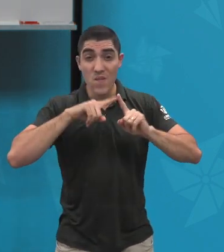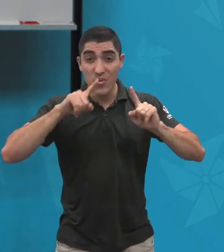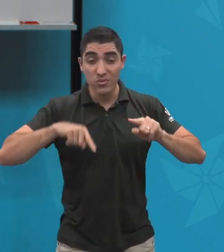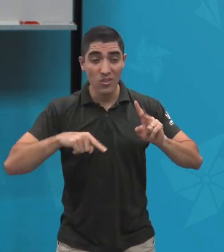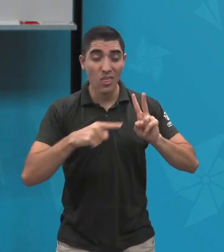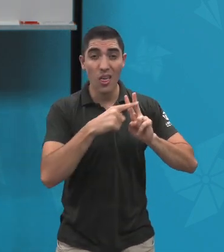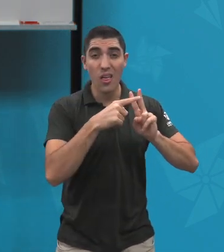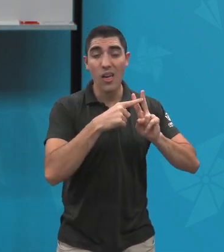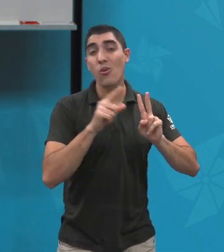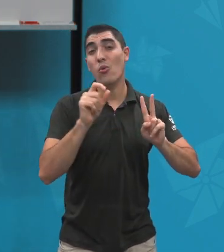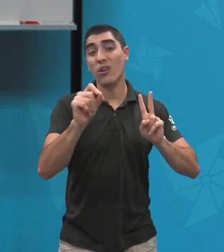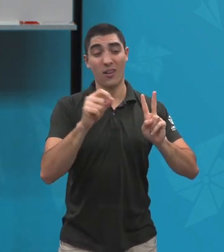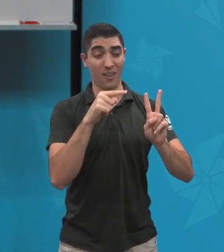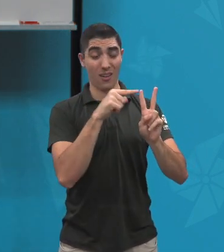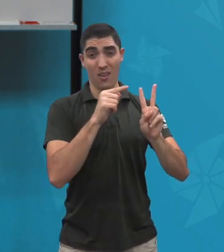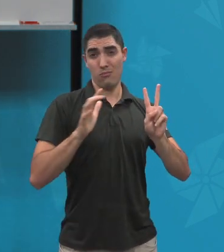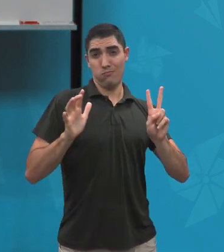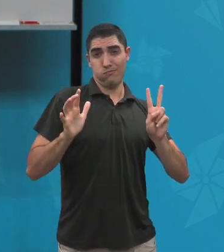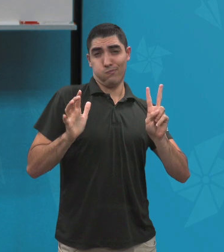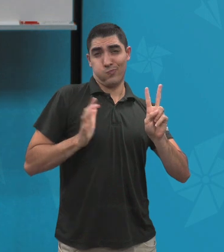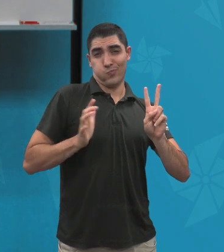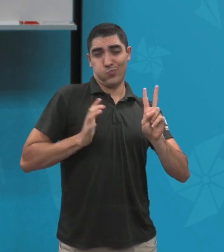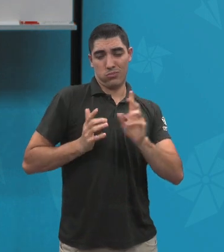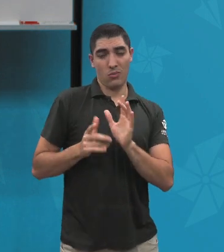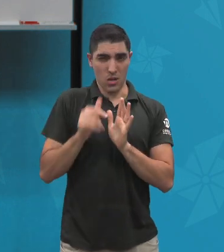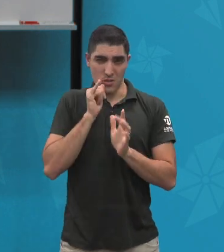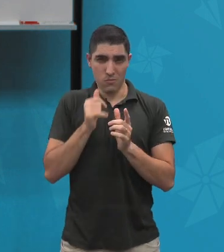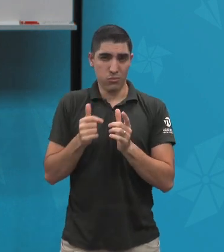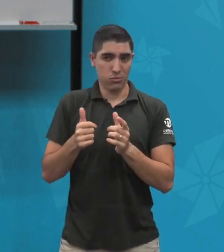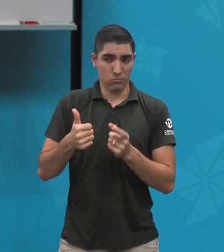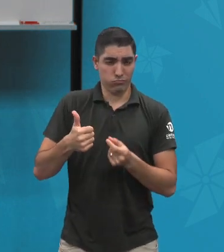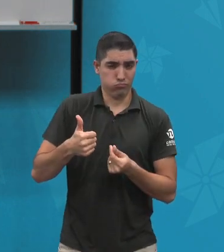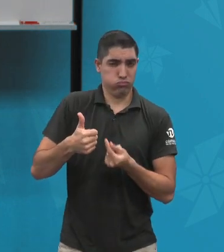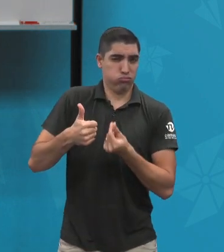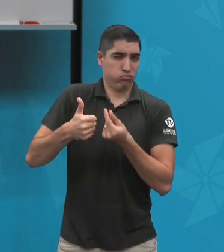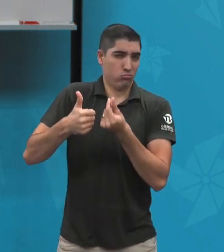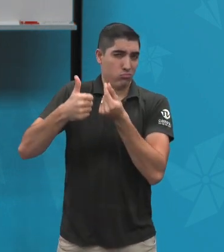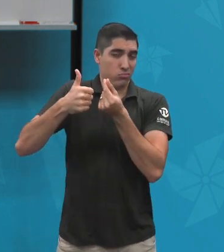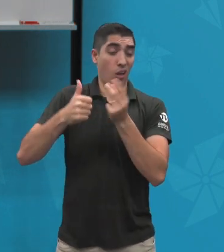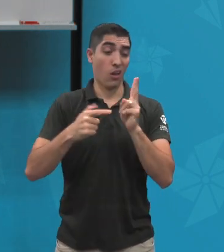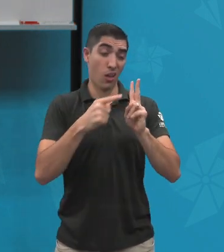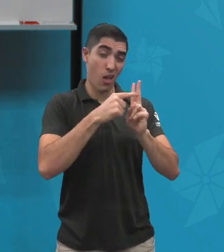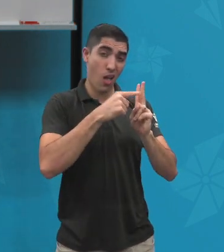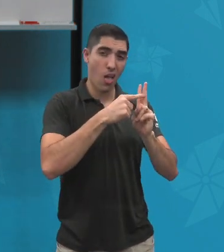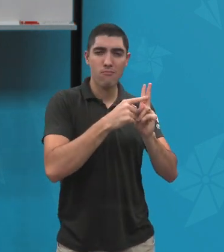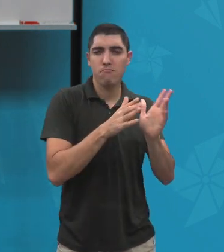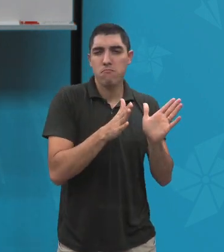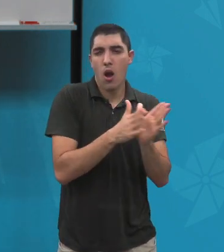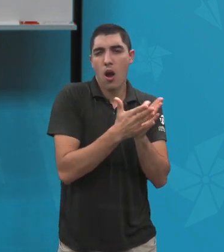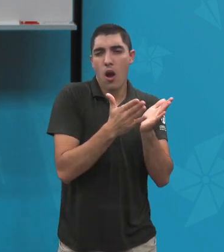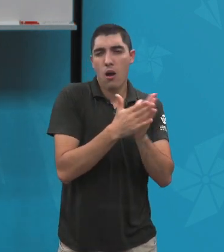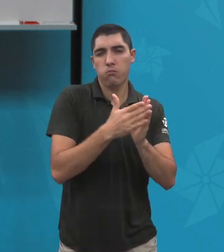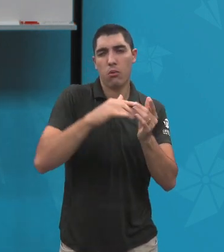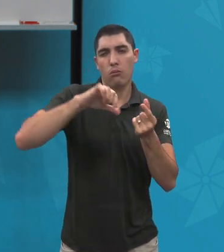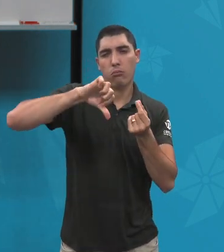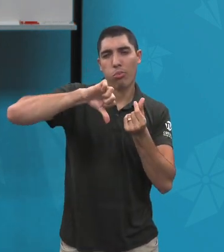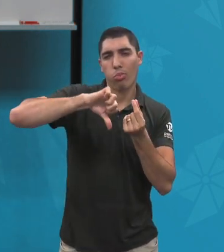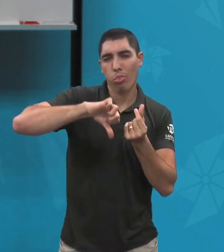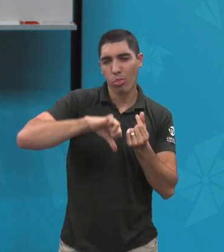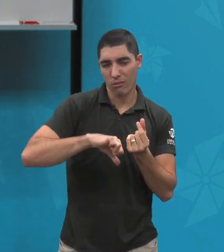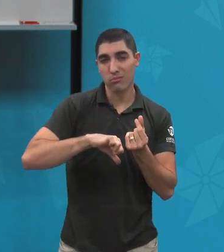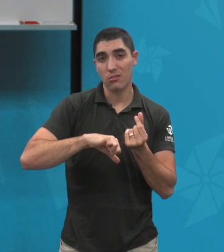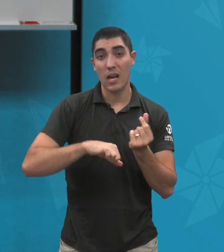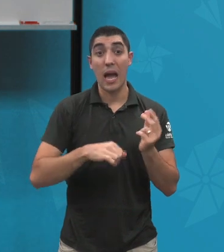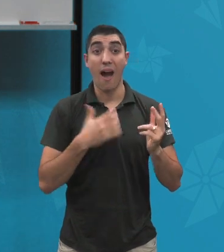diferença de posição social. E é essa diferença de posição social que vai mostrar